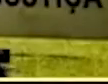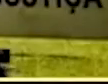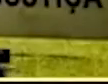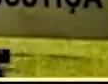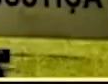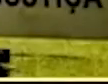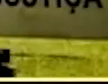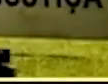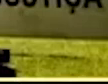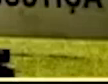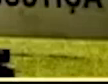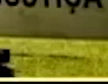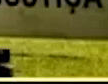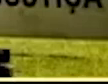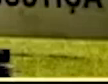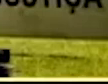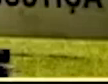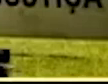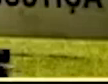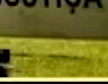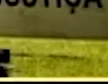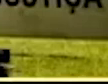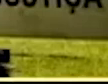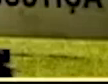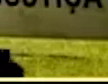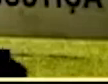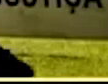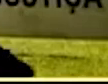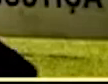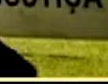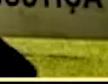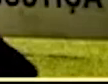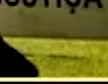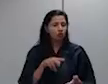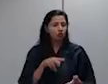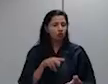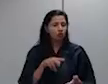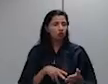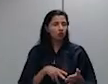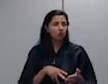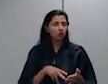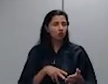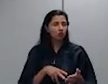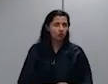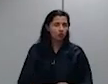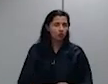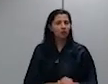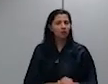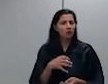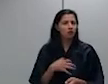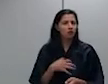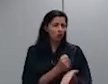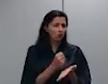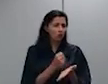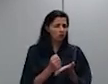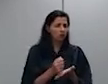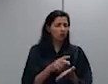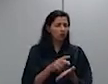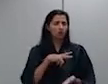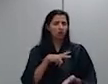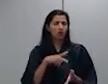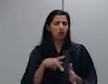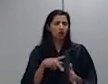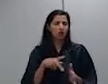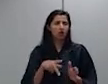abrigo de um bebê de 1 ano e 6 meses. Isso porque, de acordo com o Tribunal Estadual, havia fortes indícios de irregularidades na